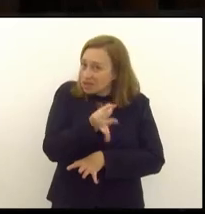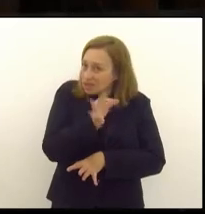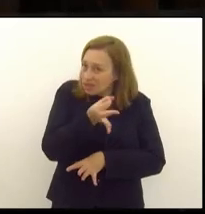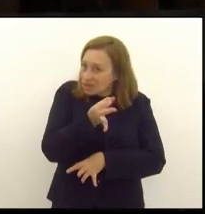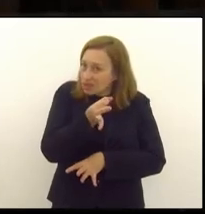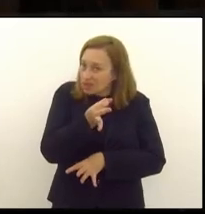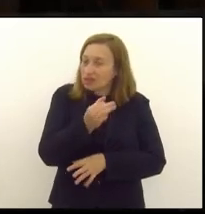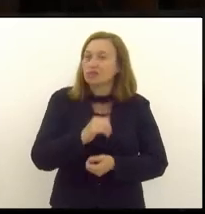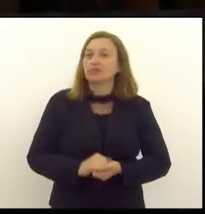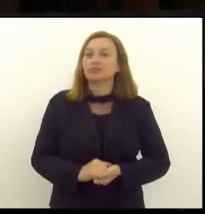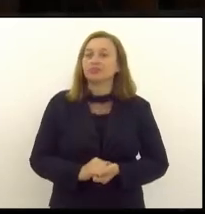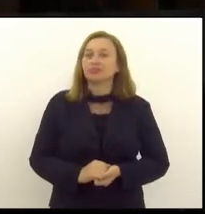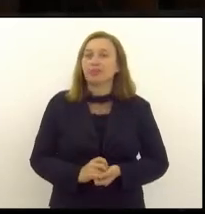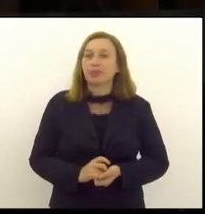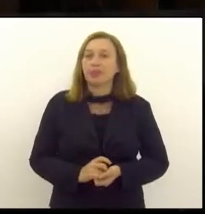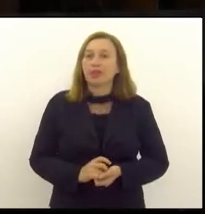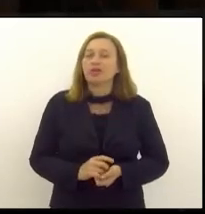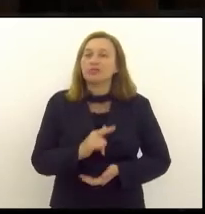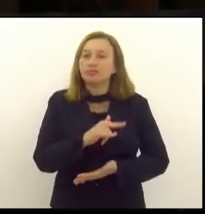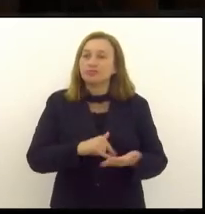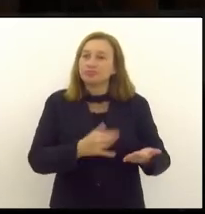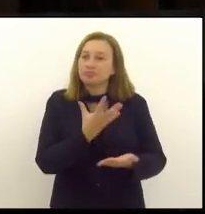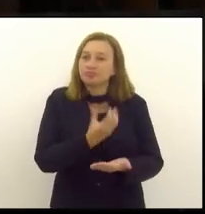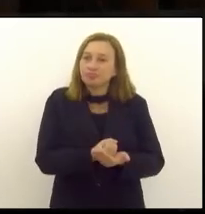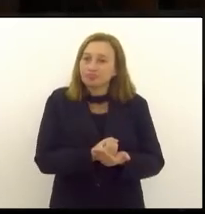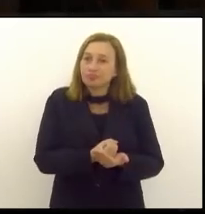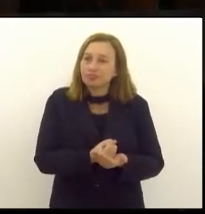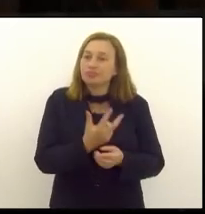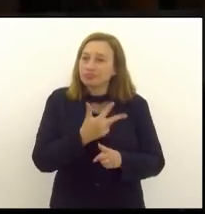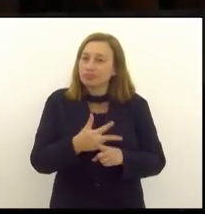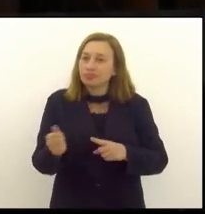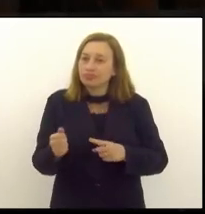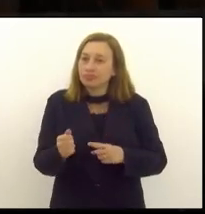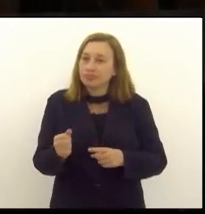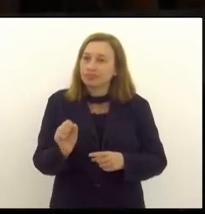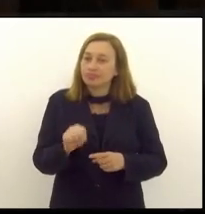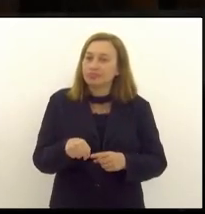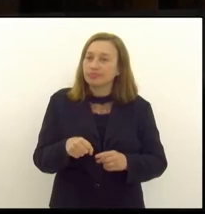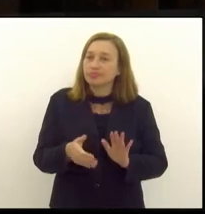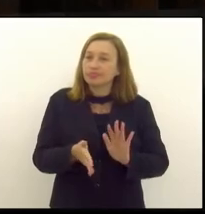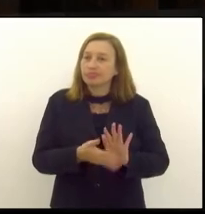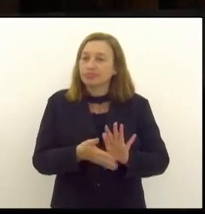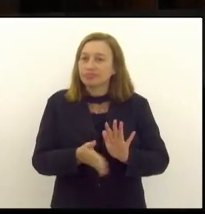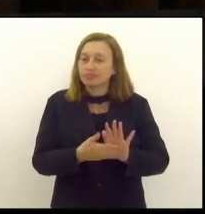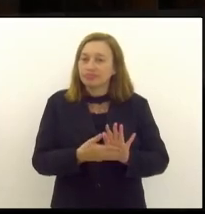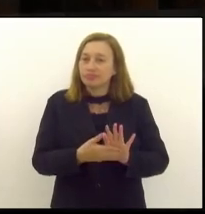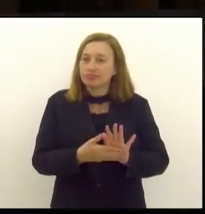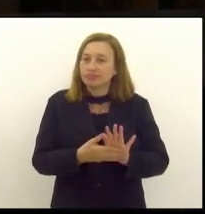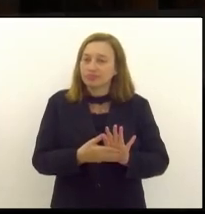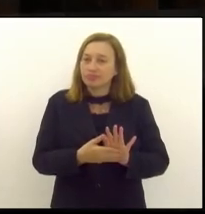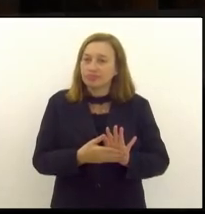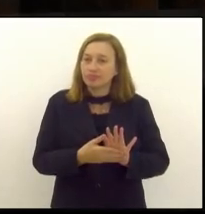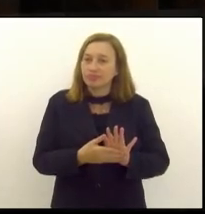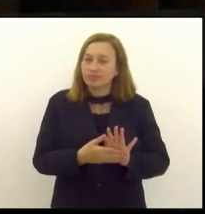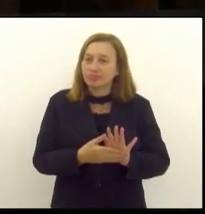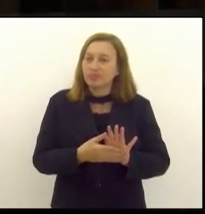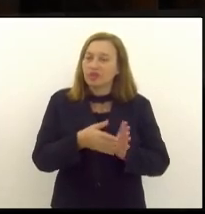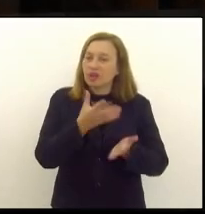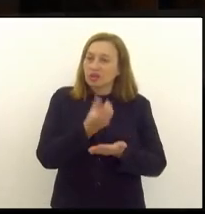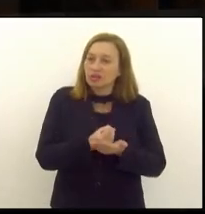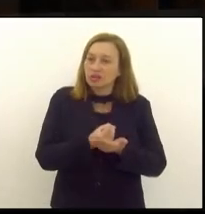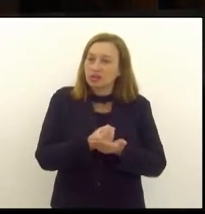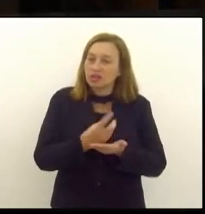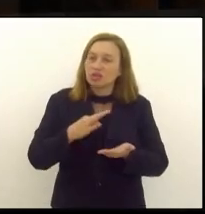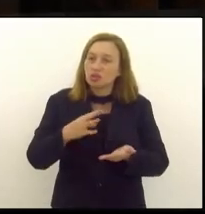por meio do documentário Assim Vencemos, que assim que a gente propôs para a Bespetro, que a gente documentasse isso, porque